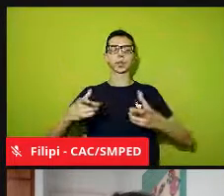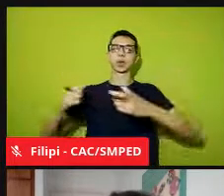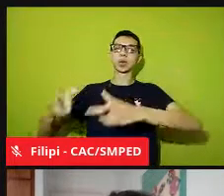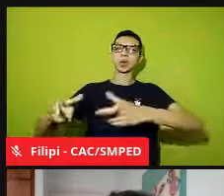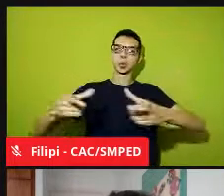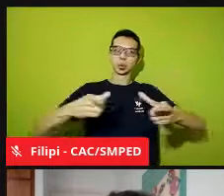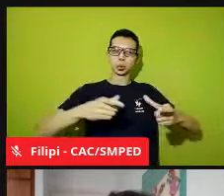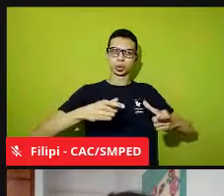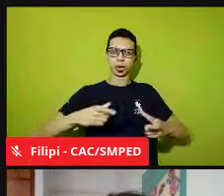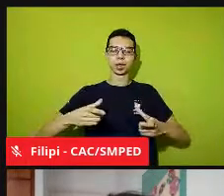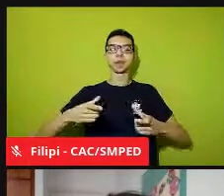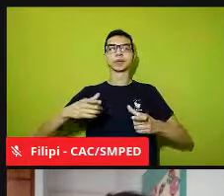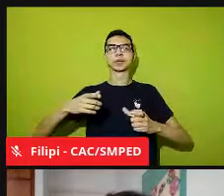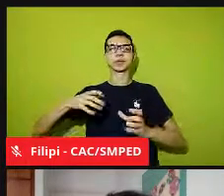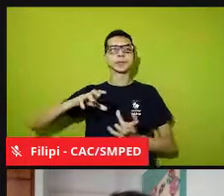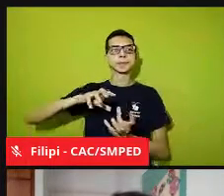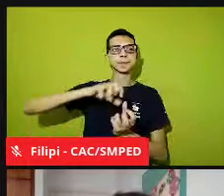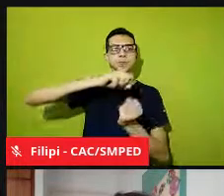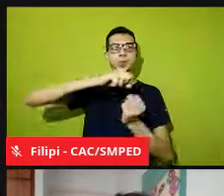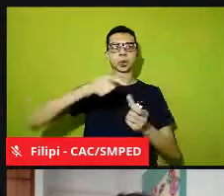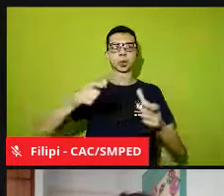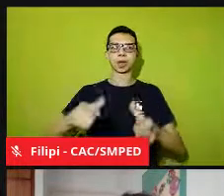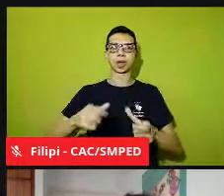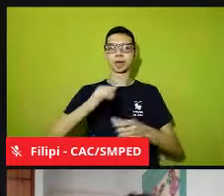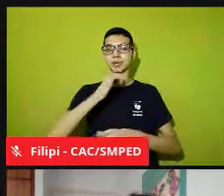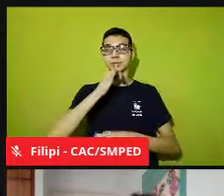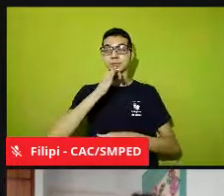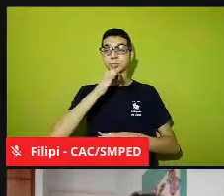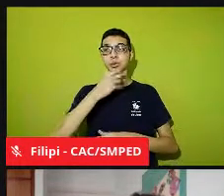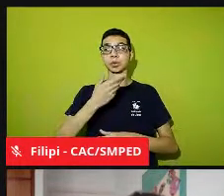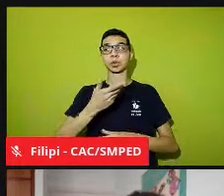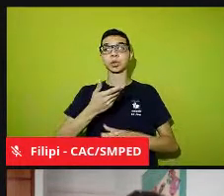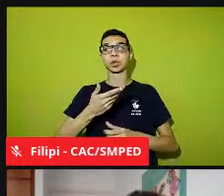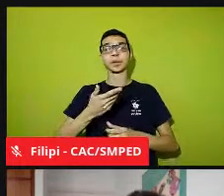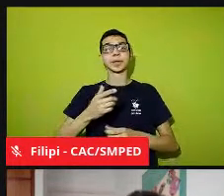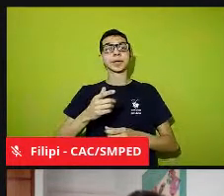longo do tempo por áreas precárias, inclusive com a própria